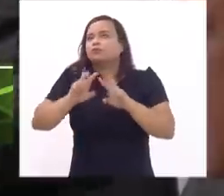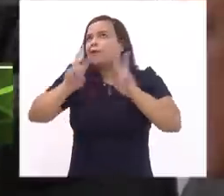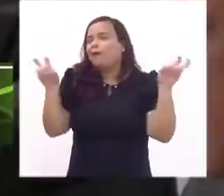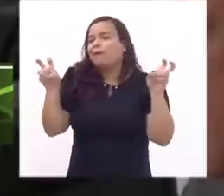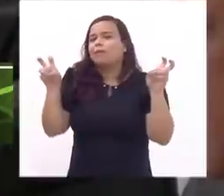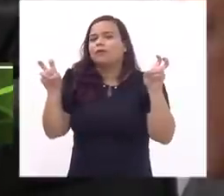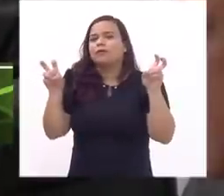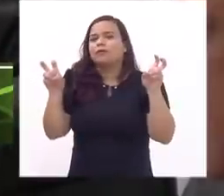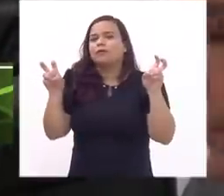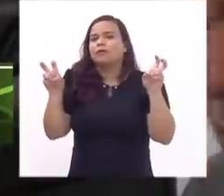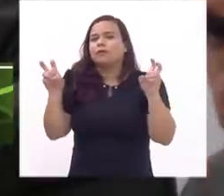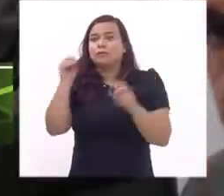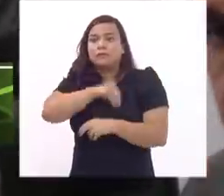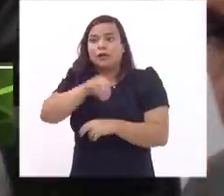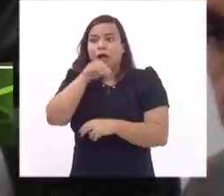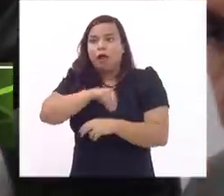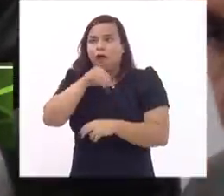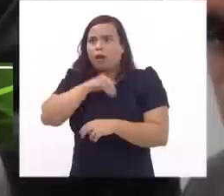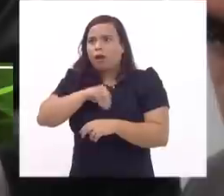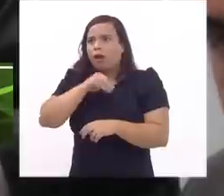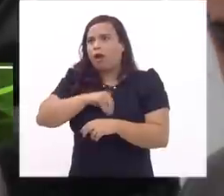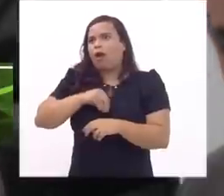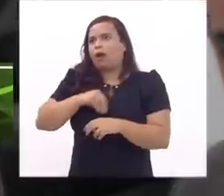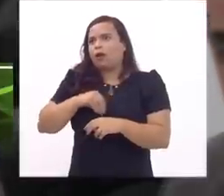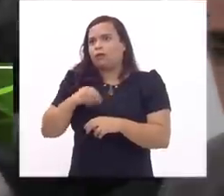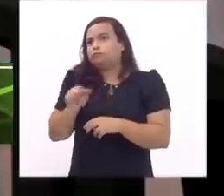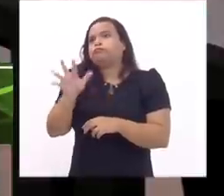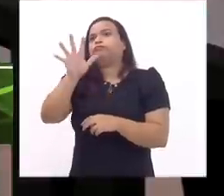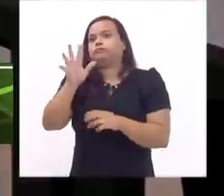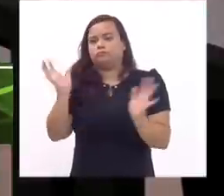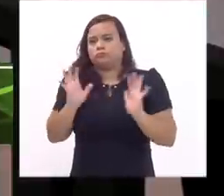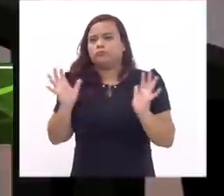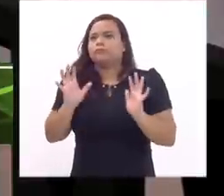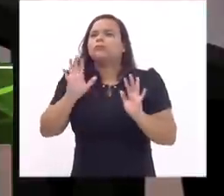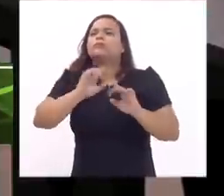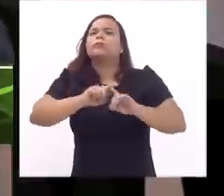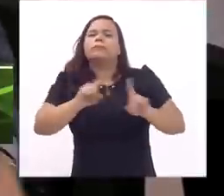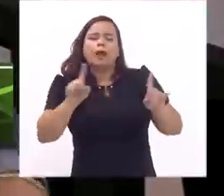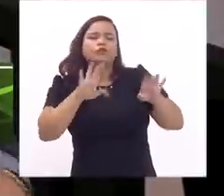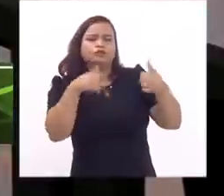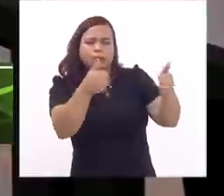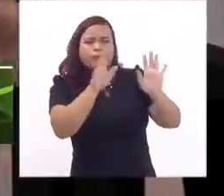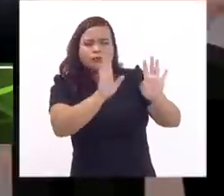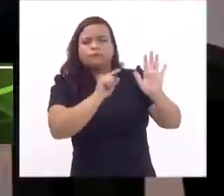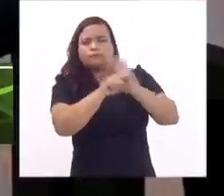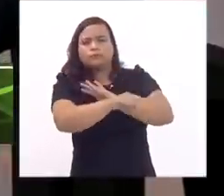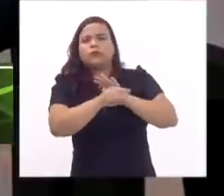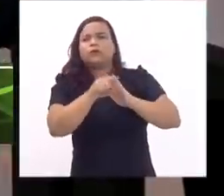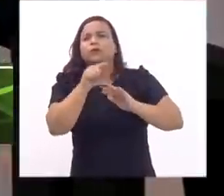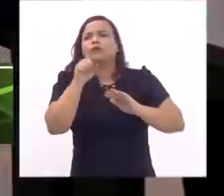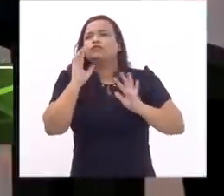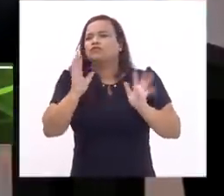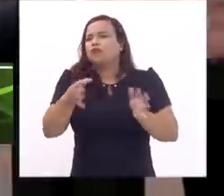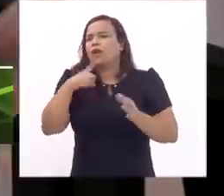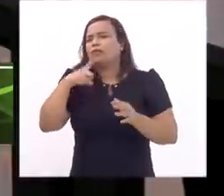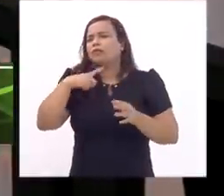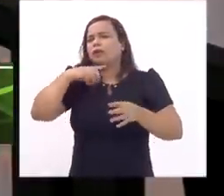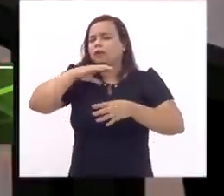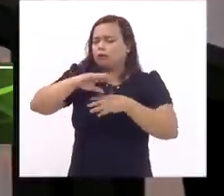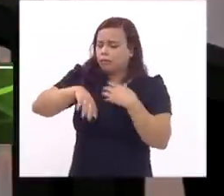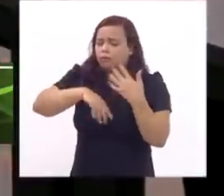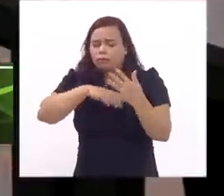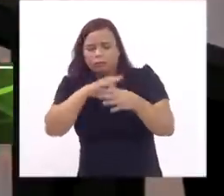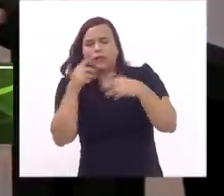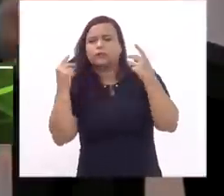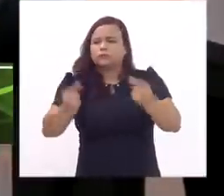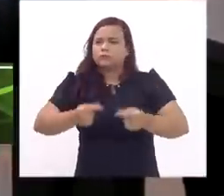em algumas secretarias, Márcio, eu não posso nem alocar esses Márcio técnicos. Não, tudo bem, mas por que você já não... Isso já está nesse imbróglio já tem algum tempo. Por